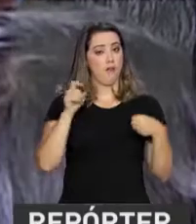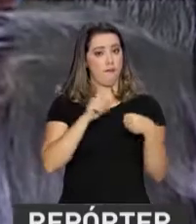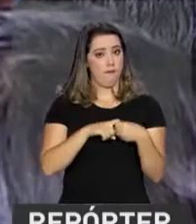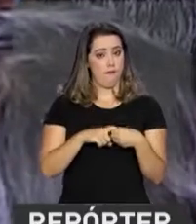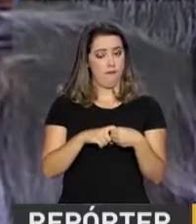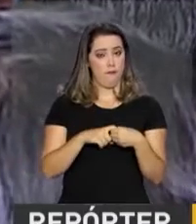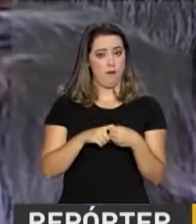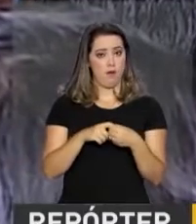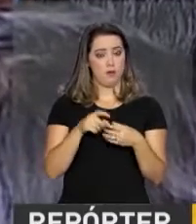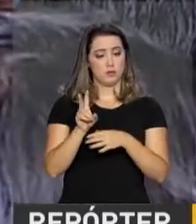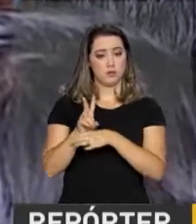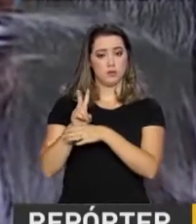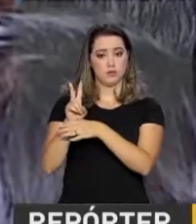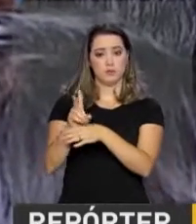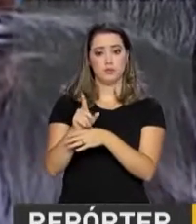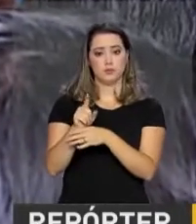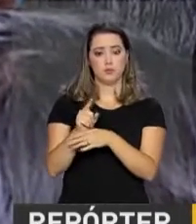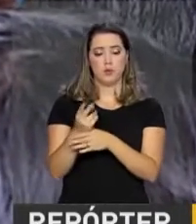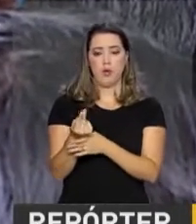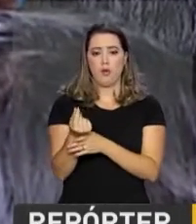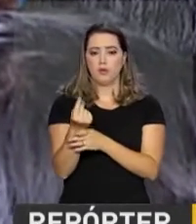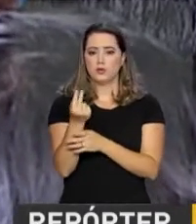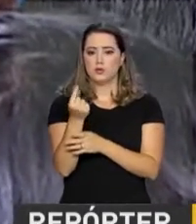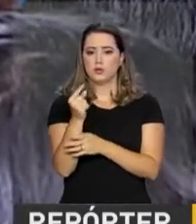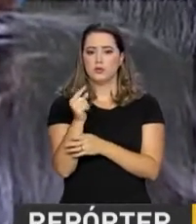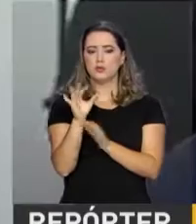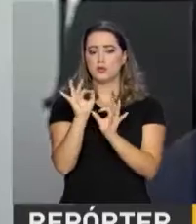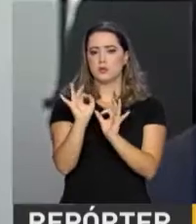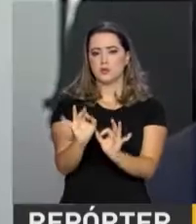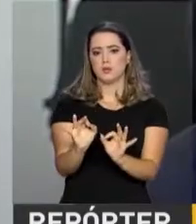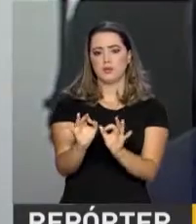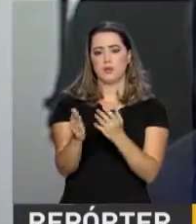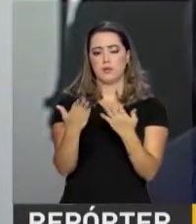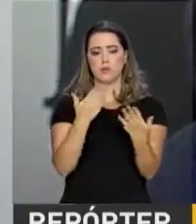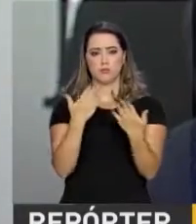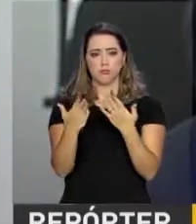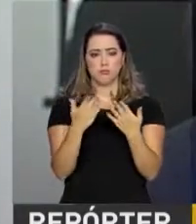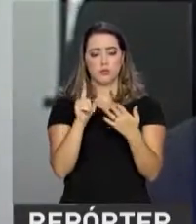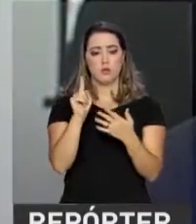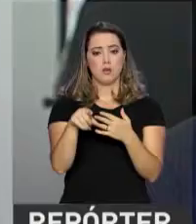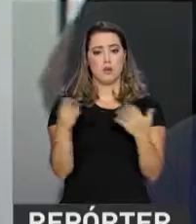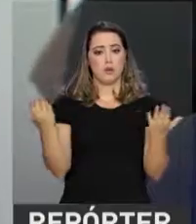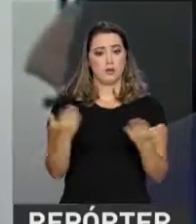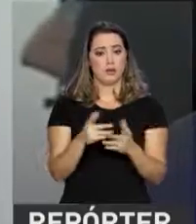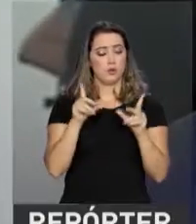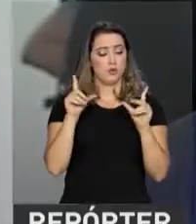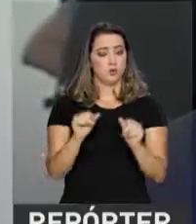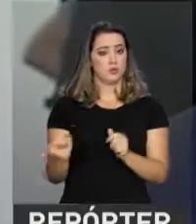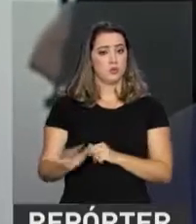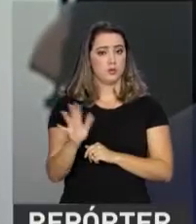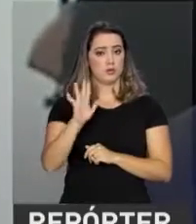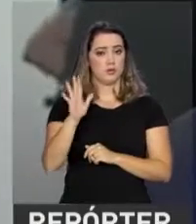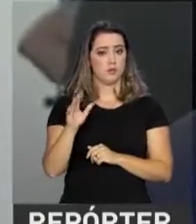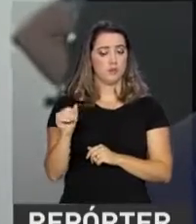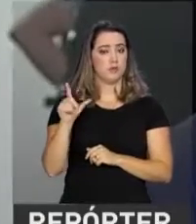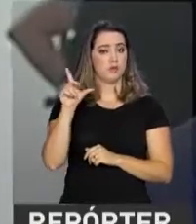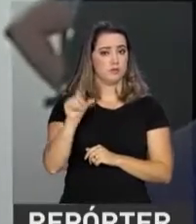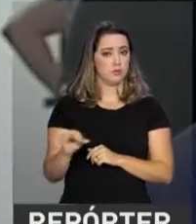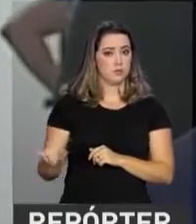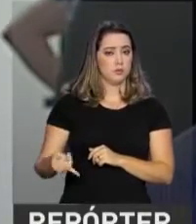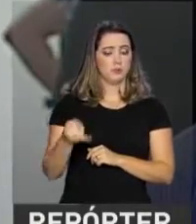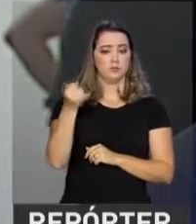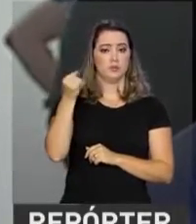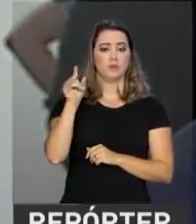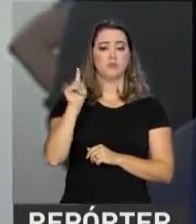da intenção do crédito a um custo de sente compatível agora com a queda da inflação à queda das taxas de